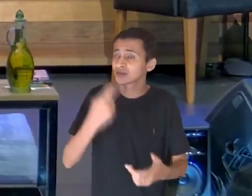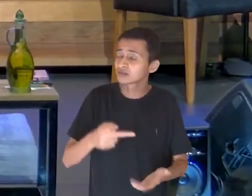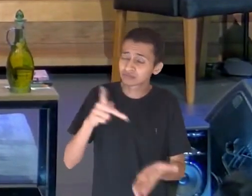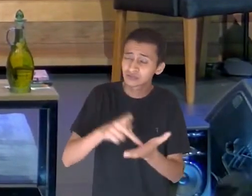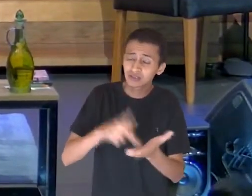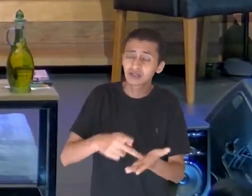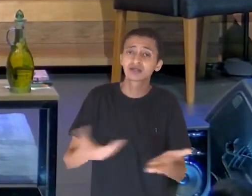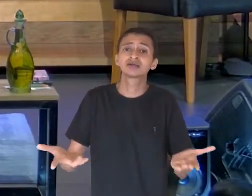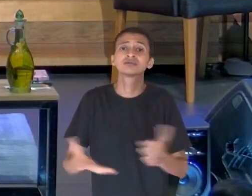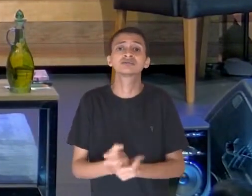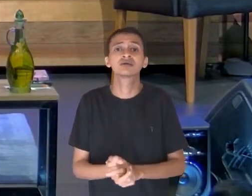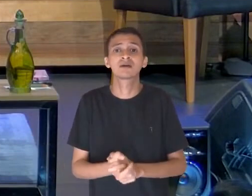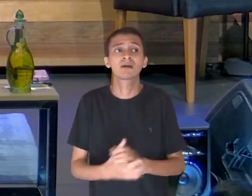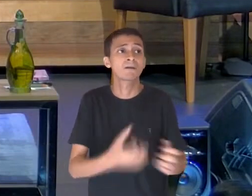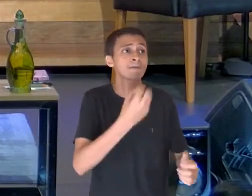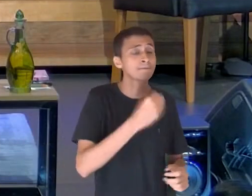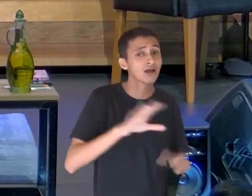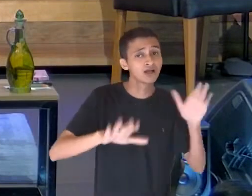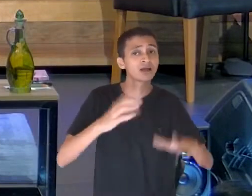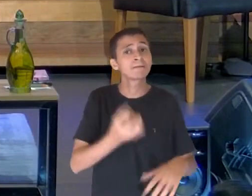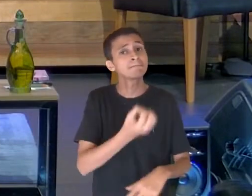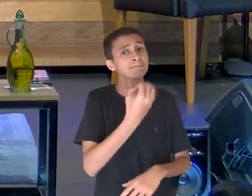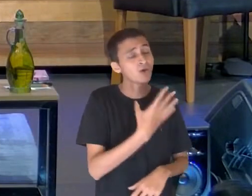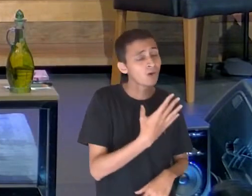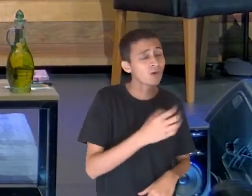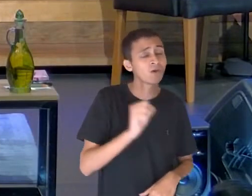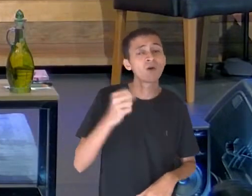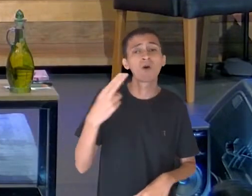É o bem ou o mal, gente. É o sim ou não, é o